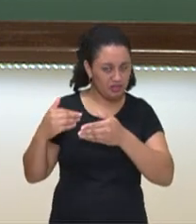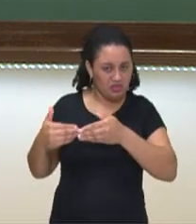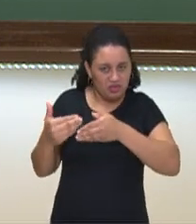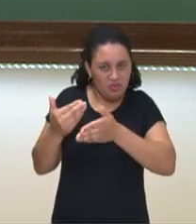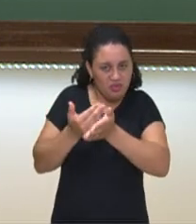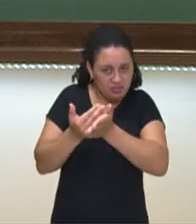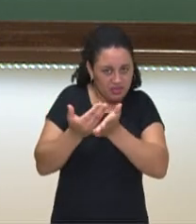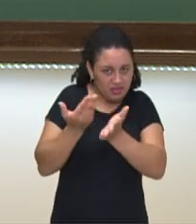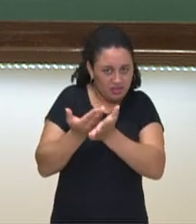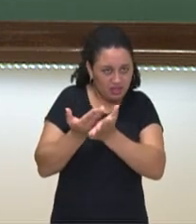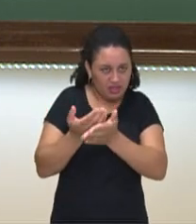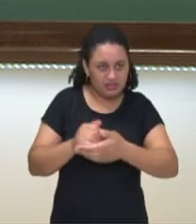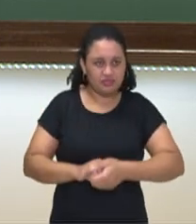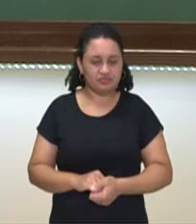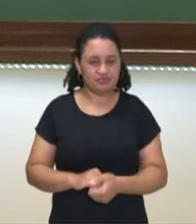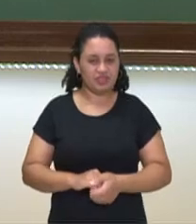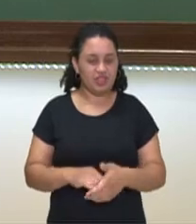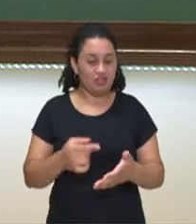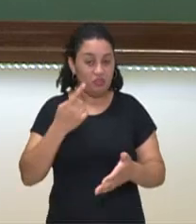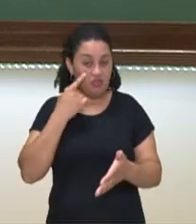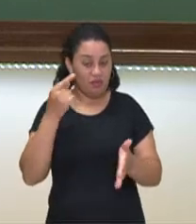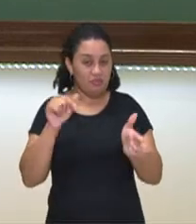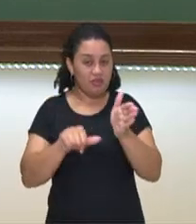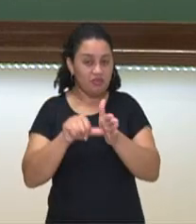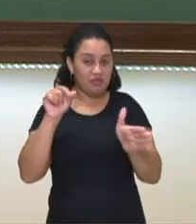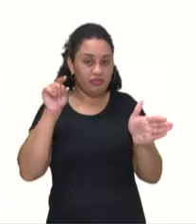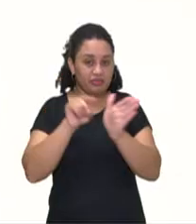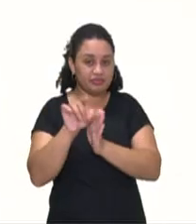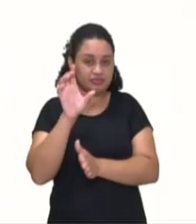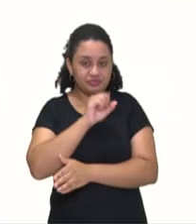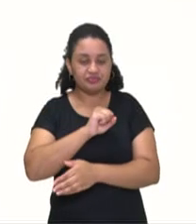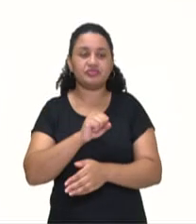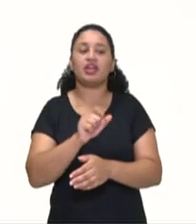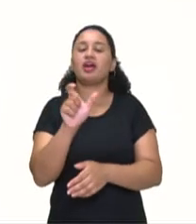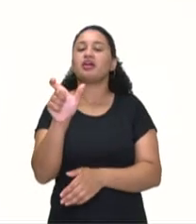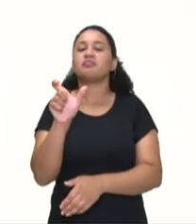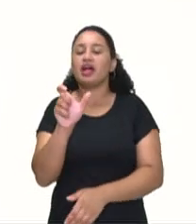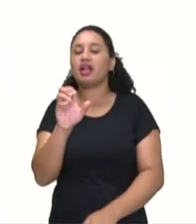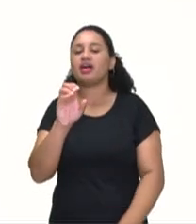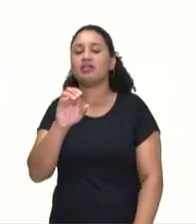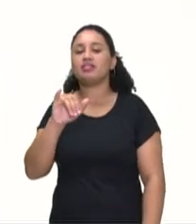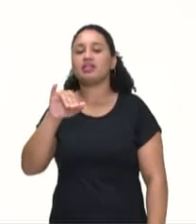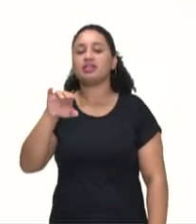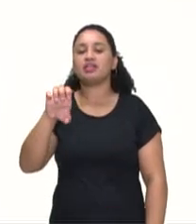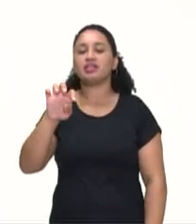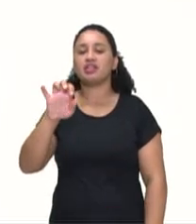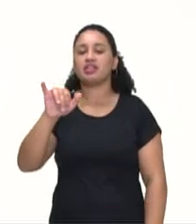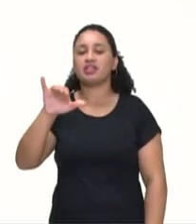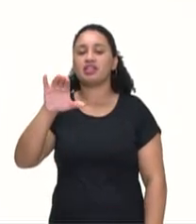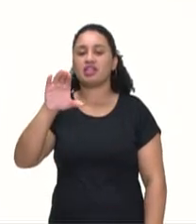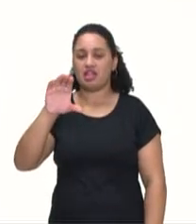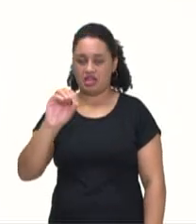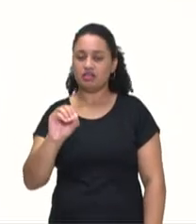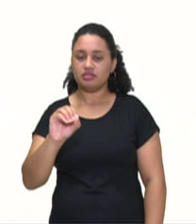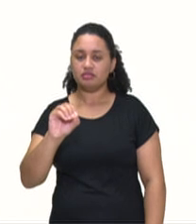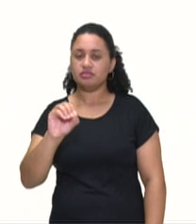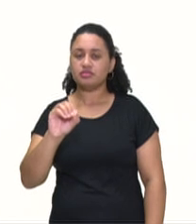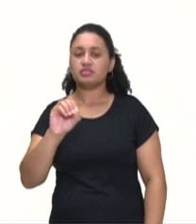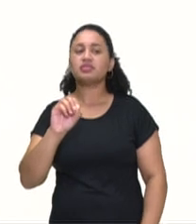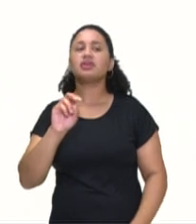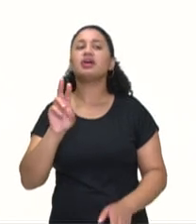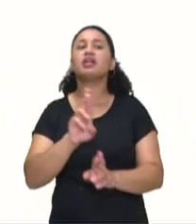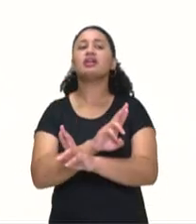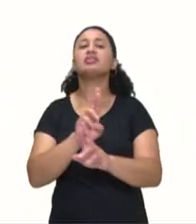dessa aula? Vamos ver? Primeiro quiz. O termo cinético ou cinética